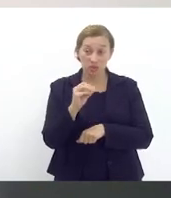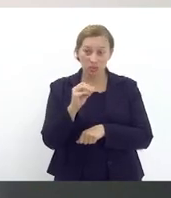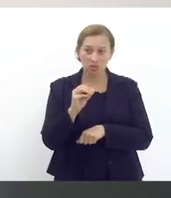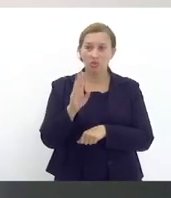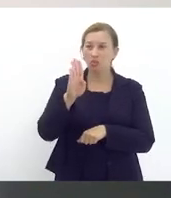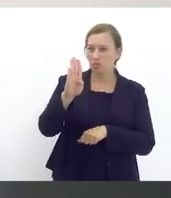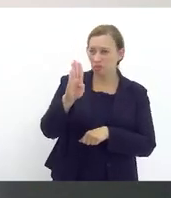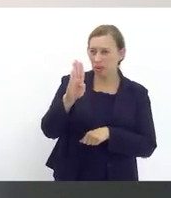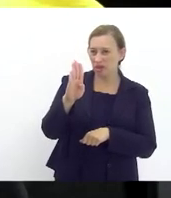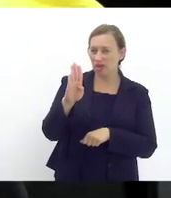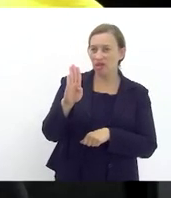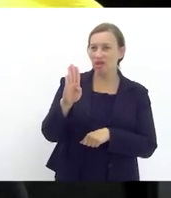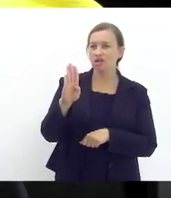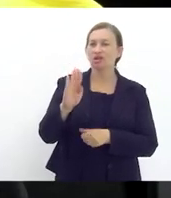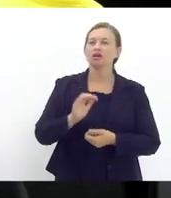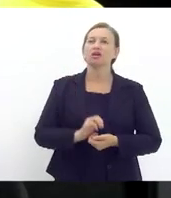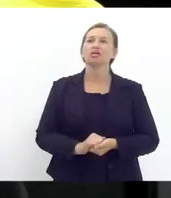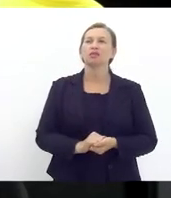b de bola